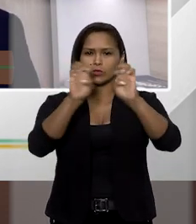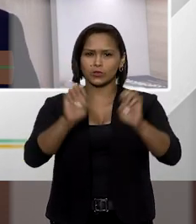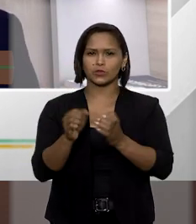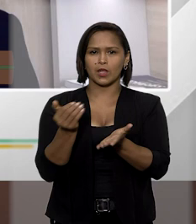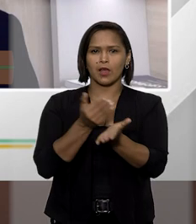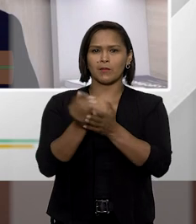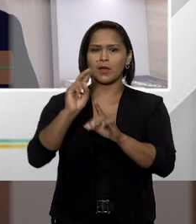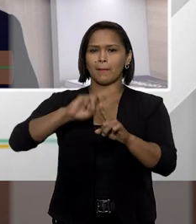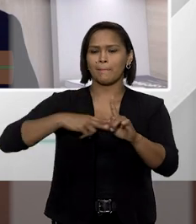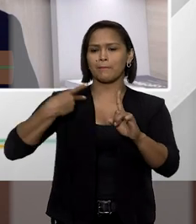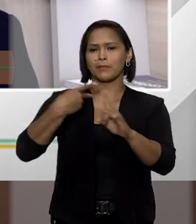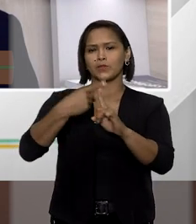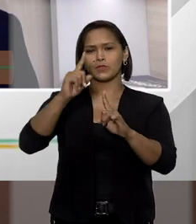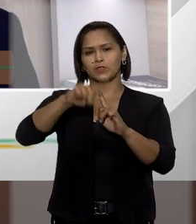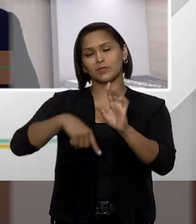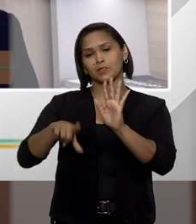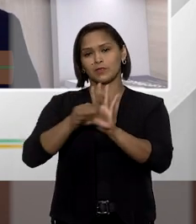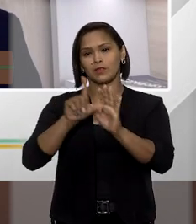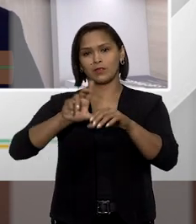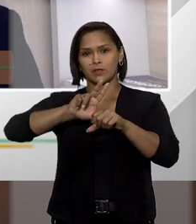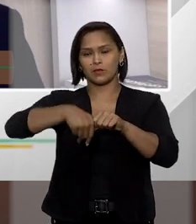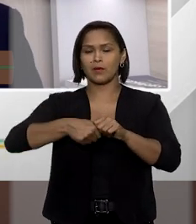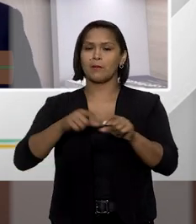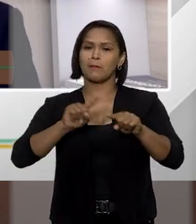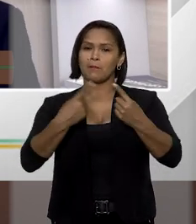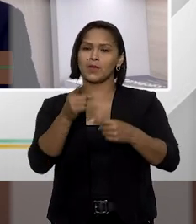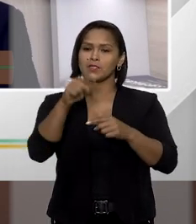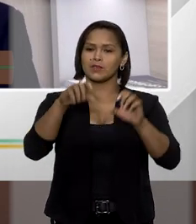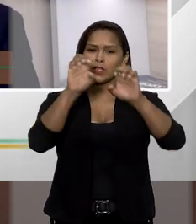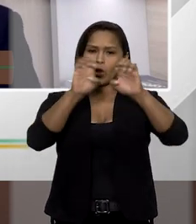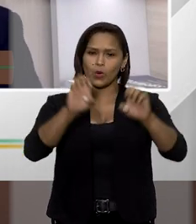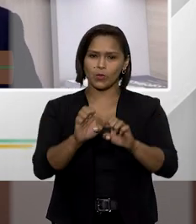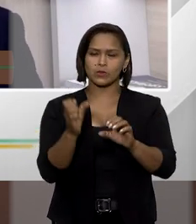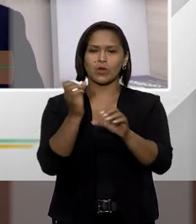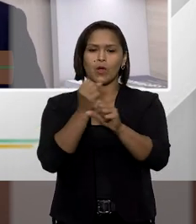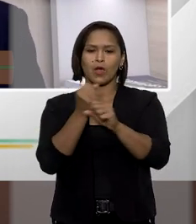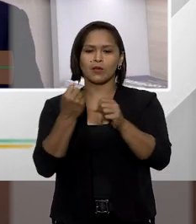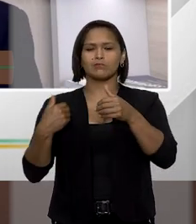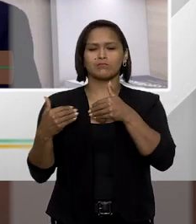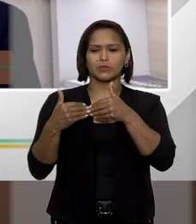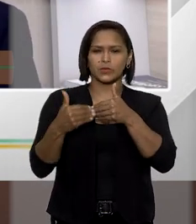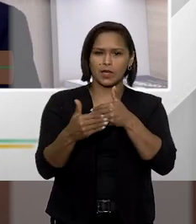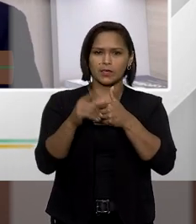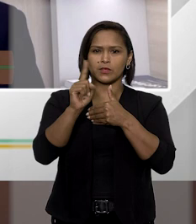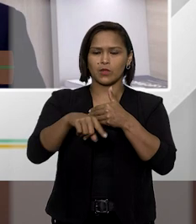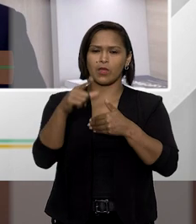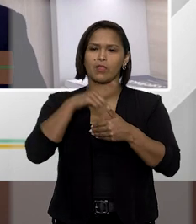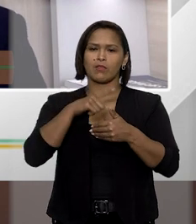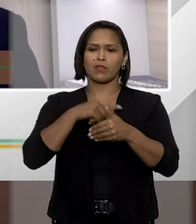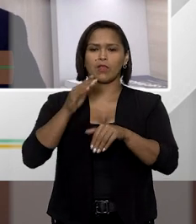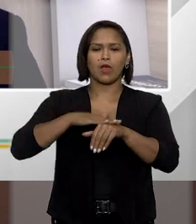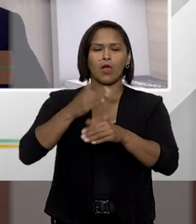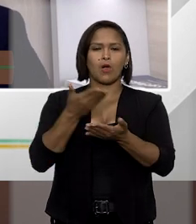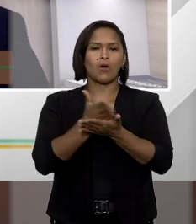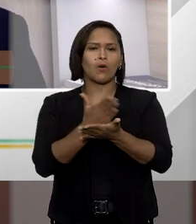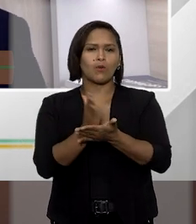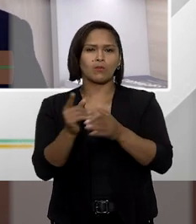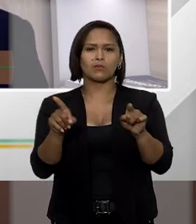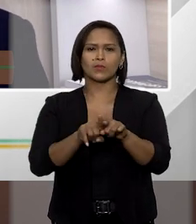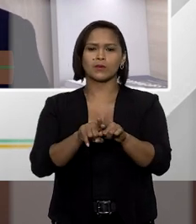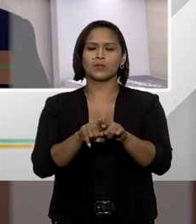da positivação da lei anticorrupção, mas que vem sendo construído pela doutrina, que vem sendo muitas